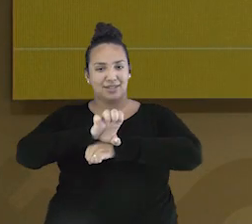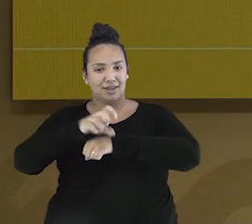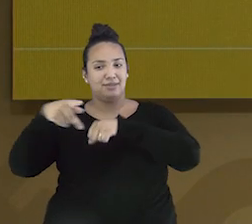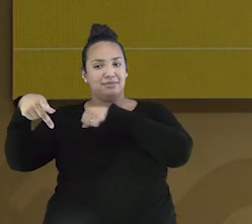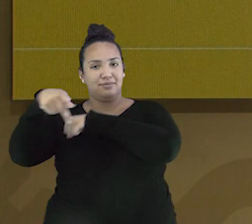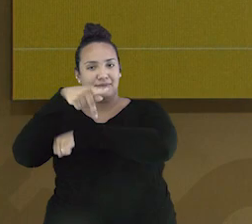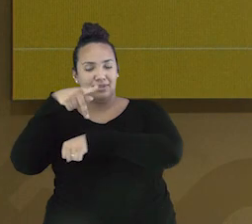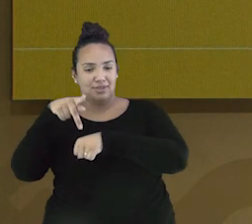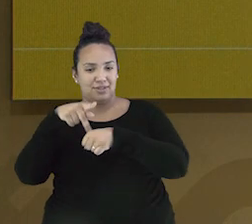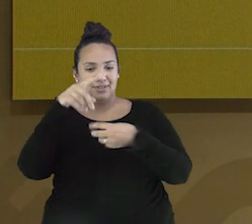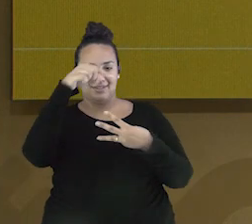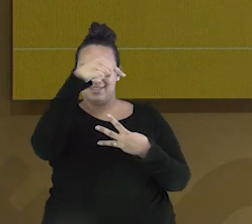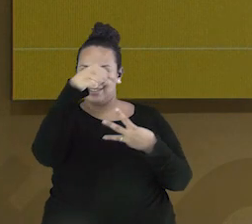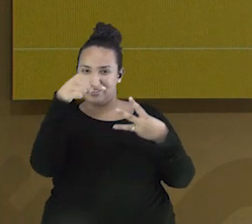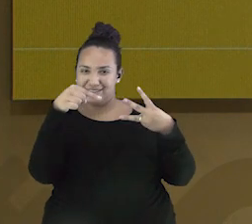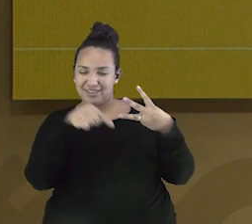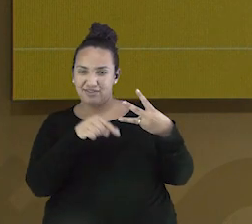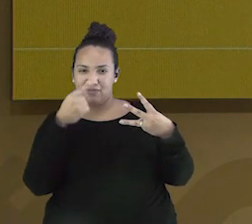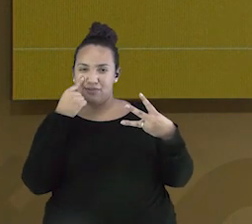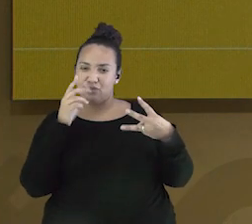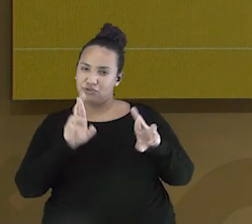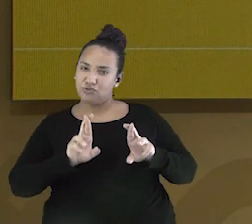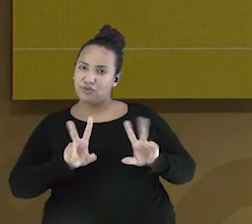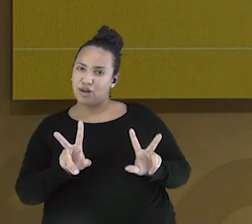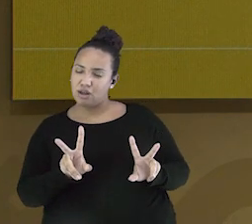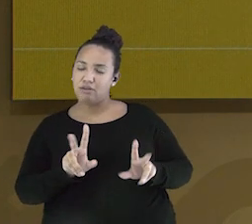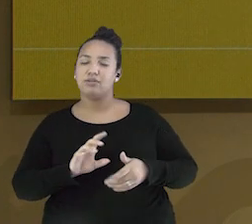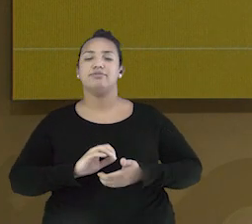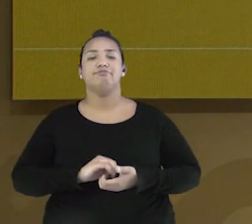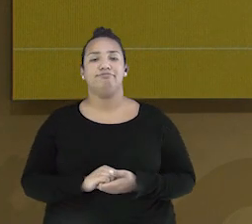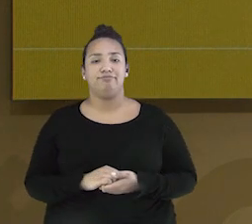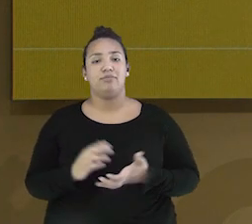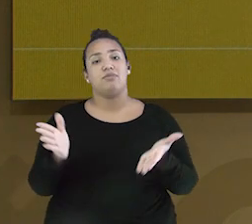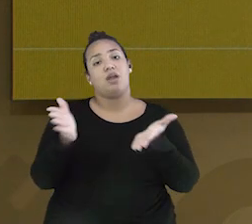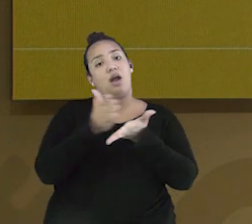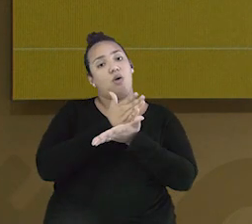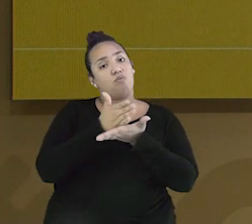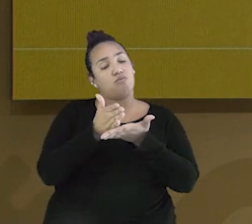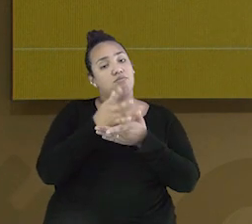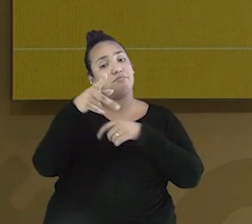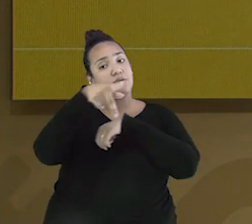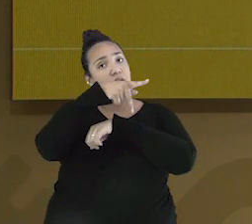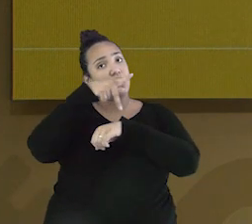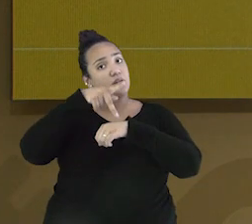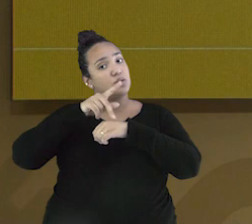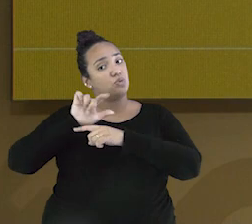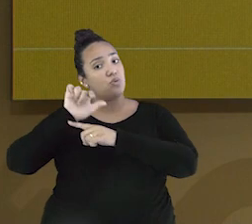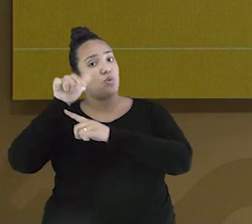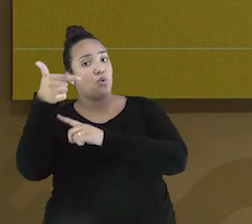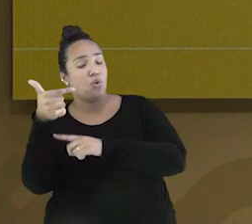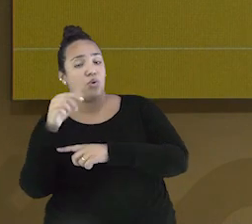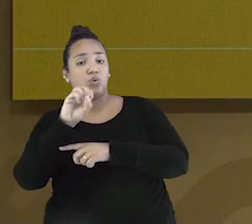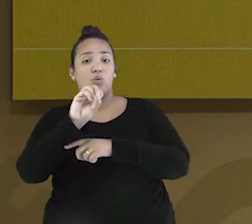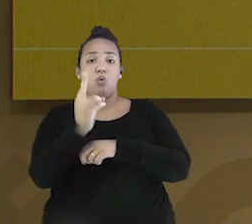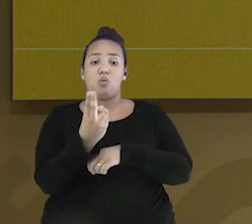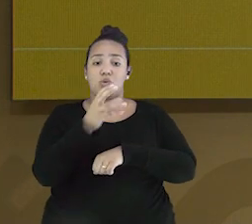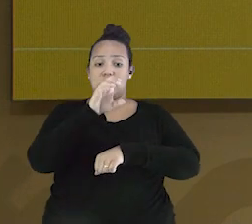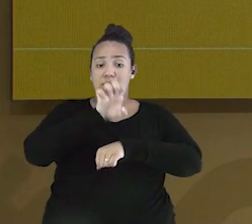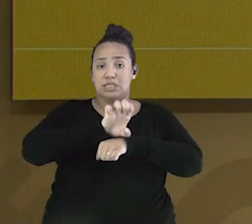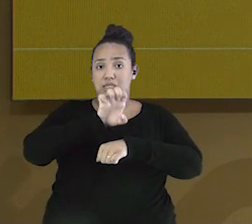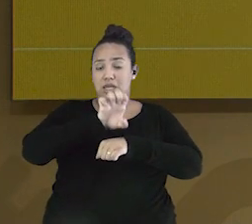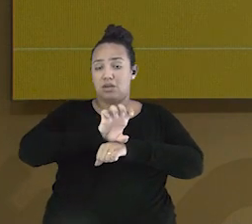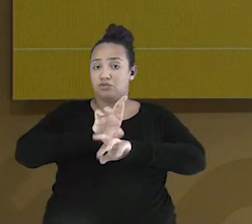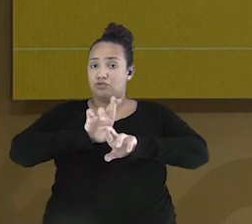percorridos por cada um de nossos personagens são diferentes? Alguns migraram para outros países, outros para estados